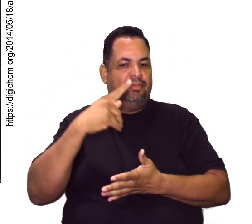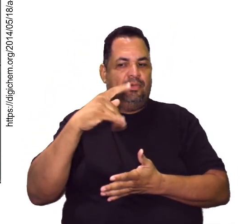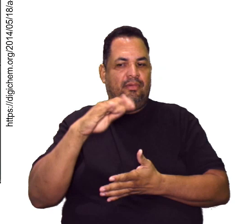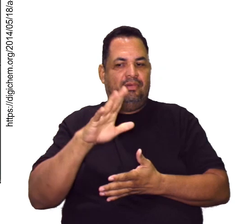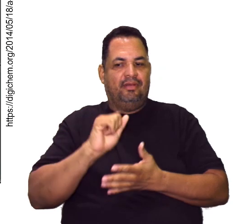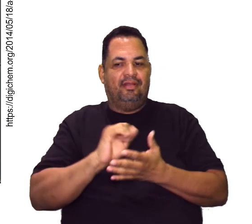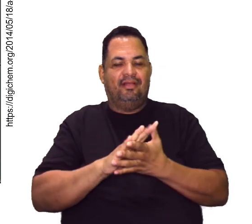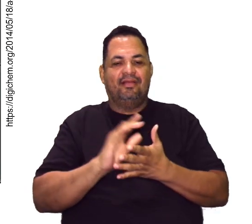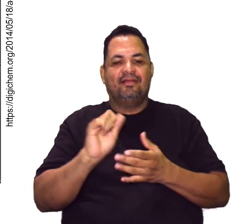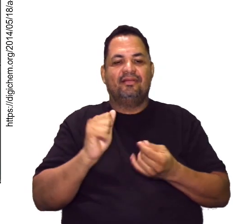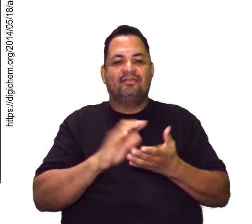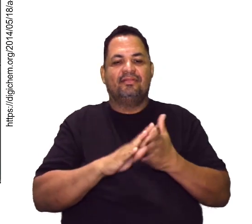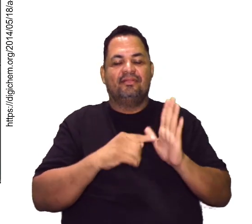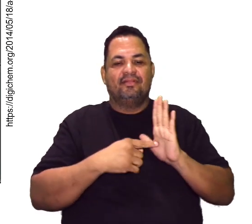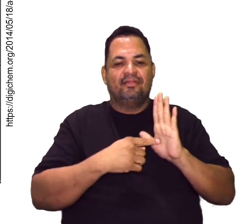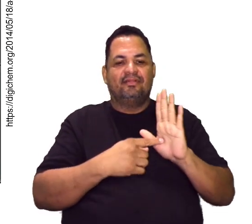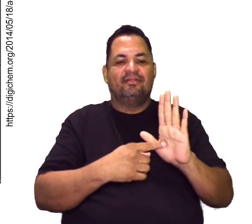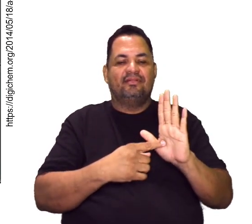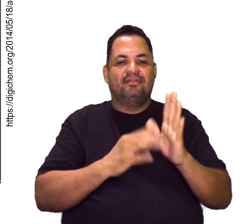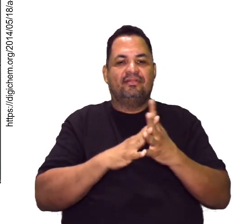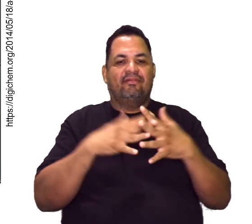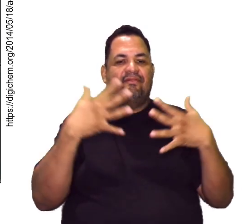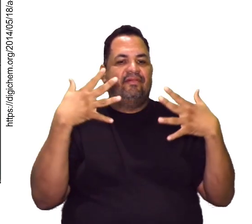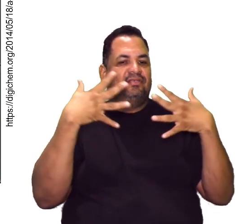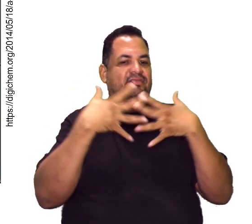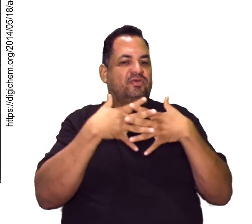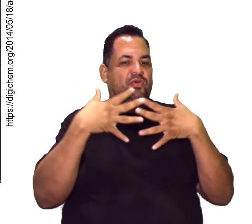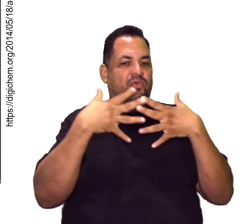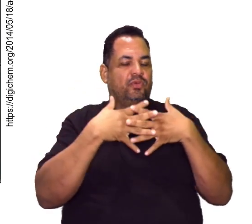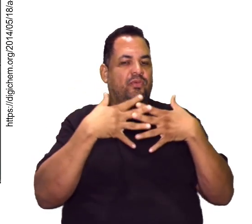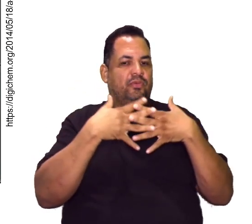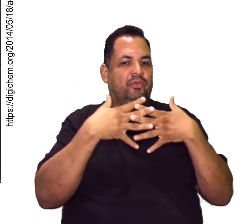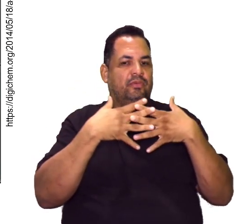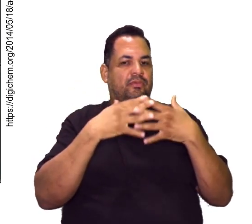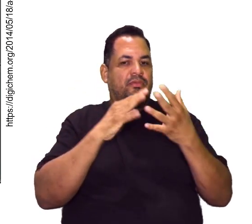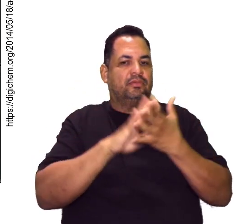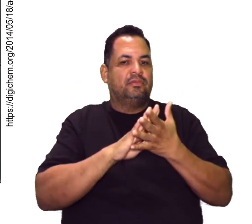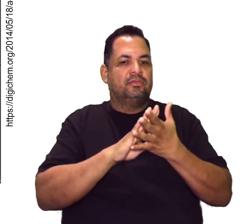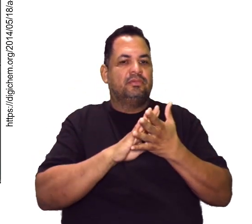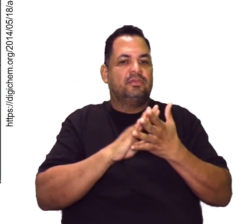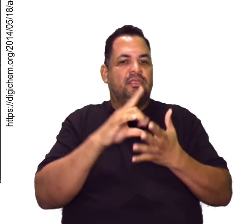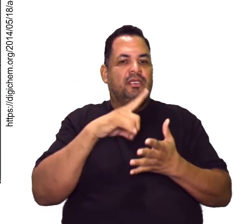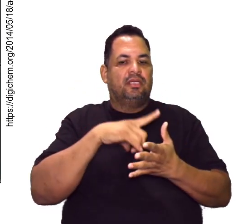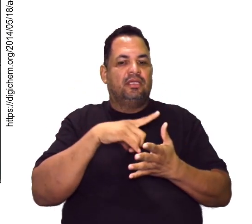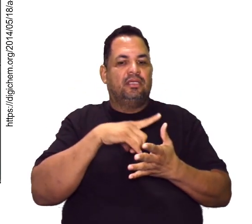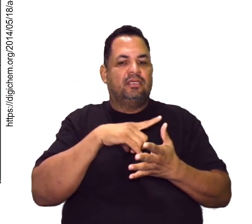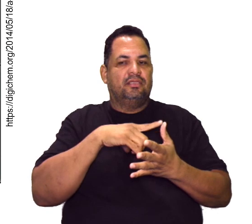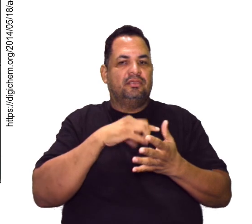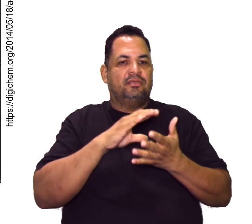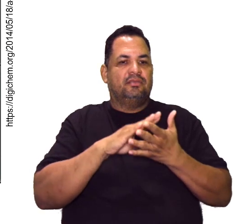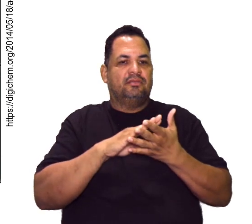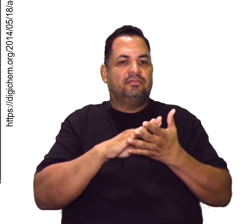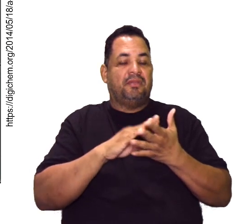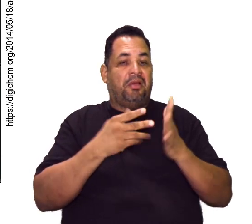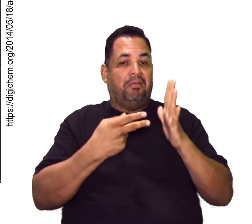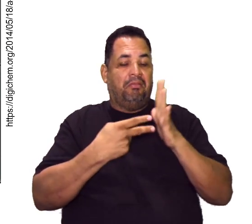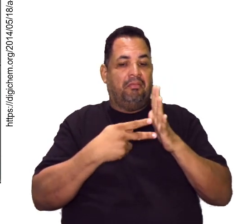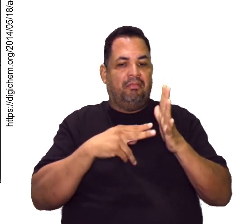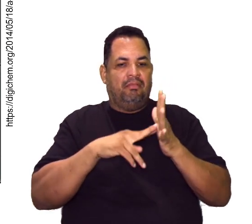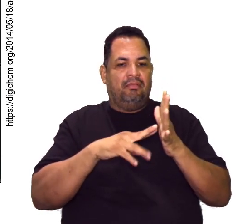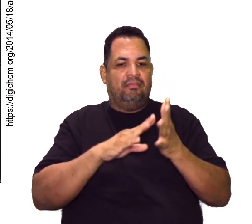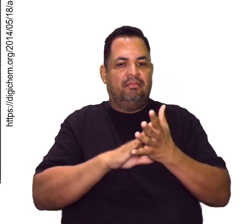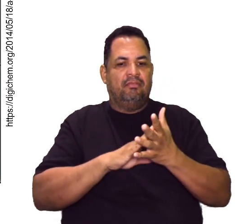polar. Apresentar, não confundir a polaridade que existe nos trópicos, então não significa